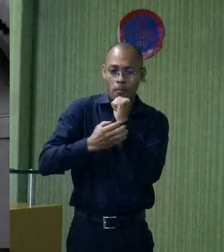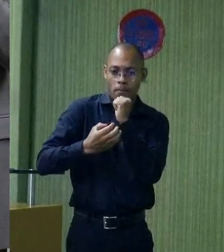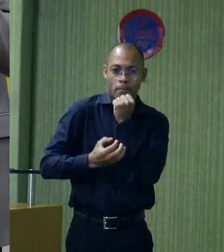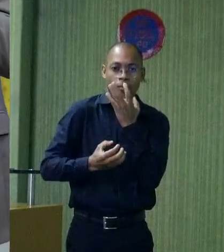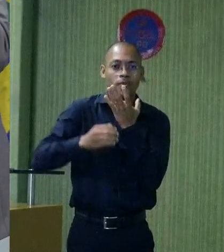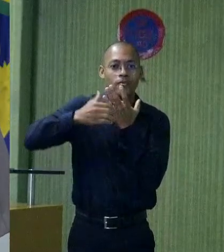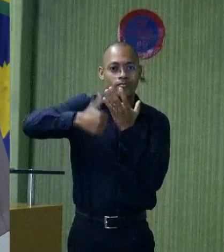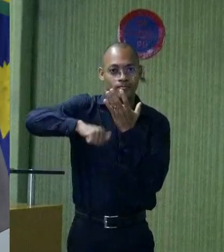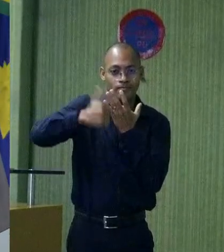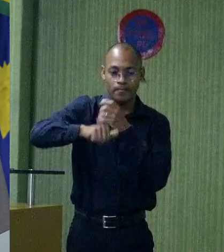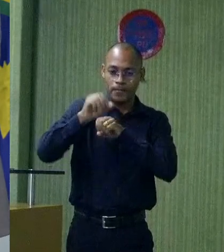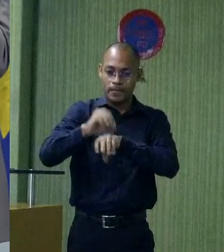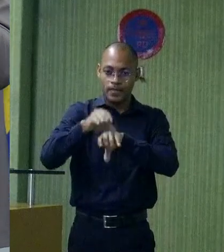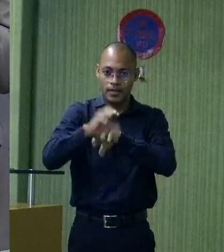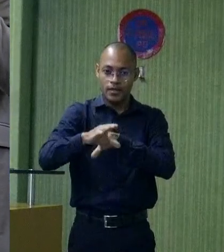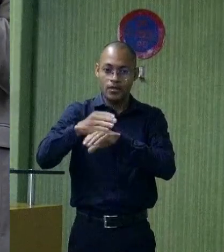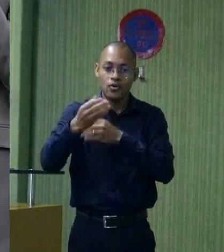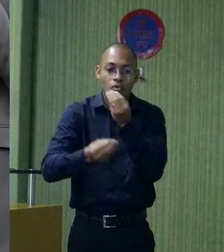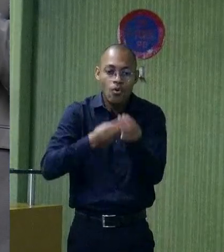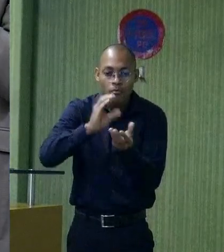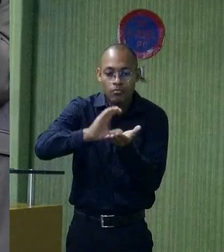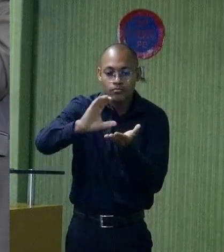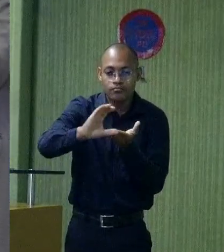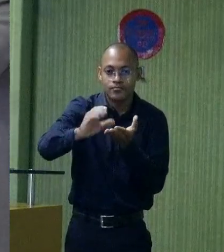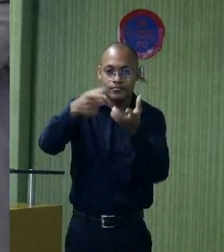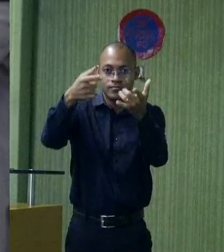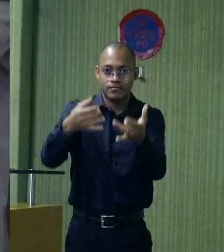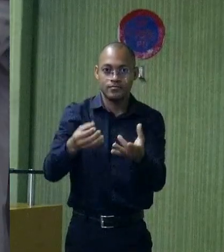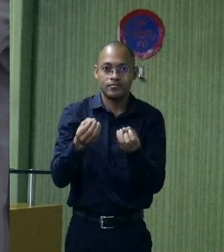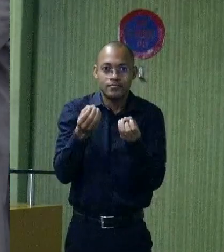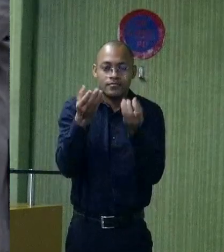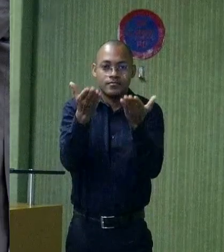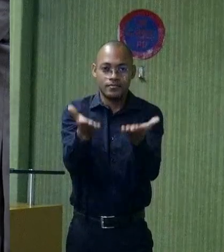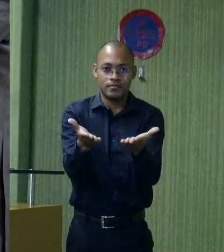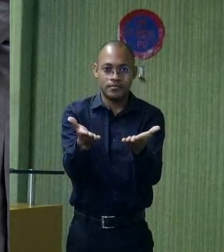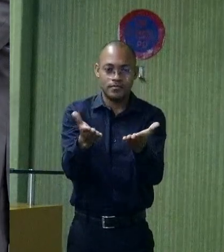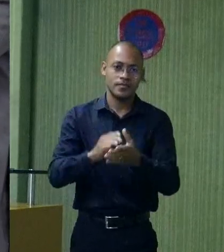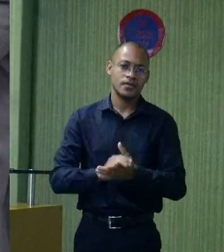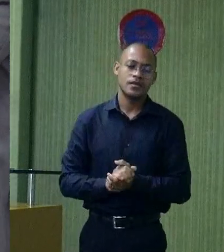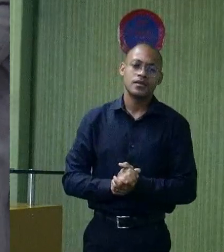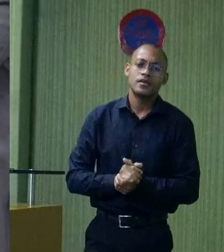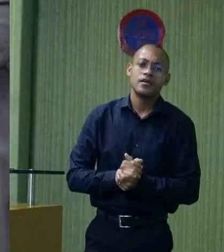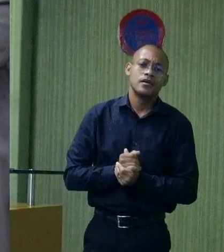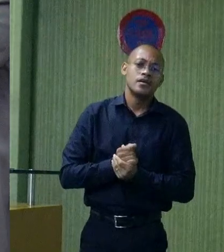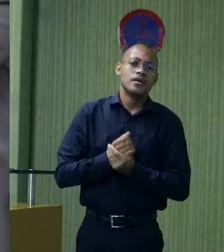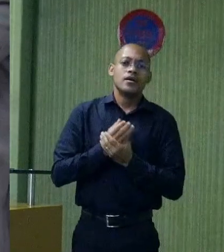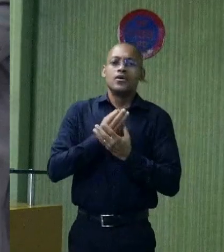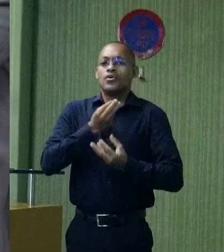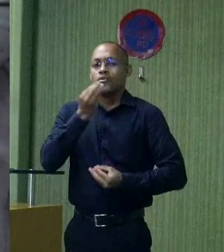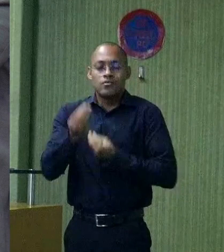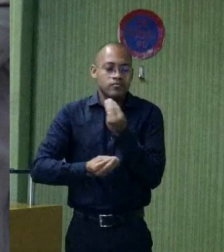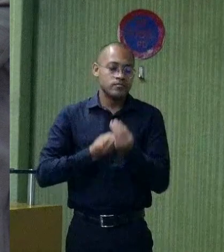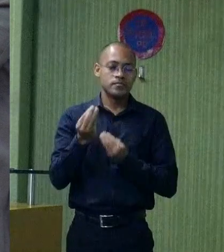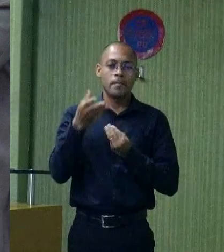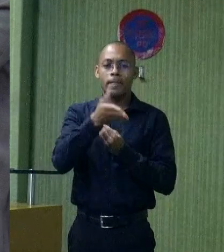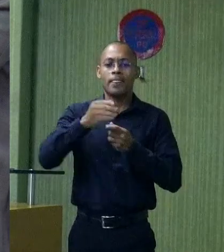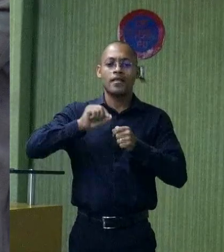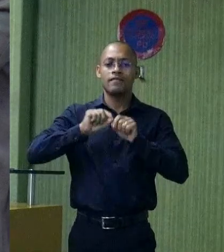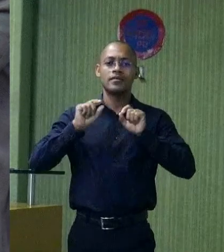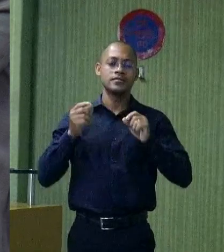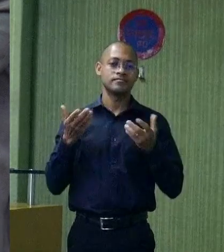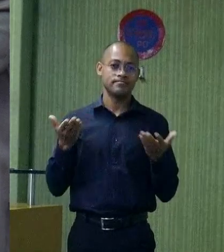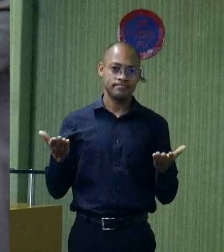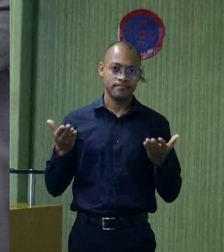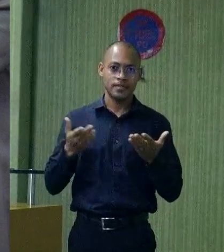Equidade naqueles recursos que estão sendo distribuídos e como fazer isso em regime de colaboração entre as